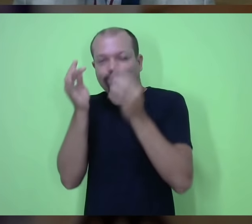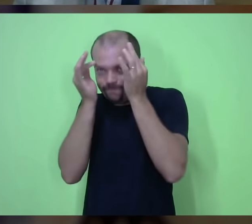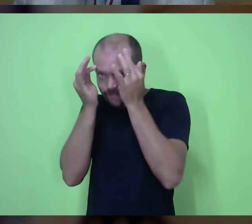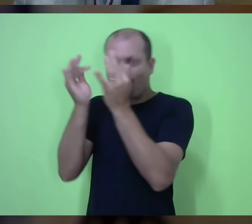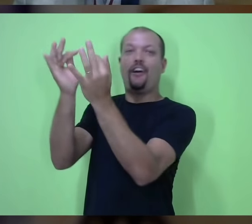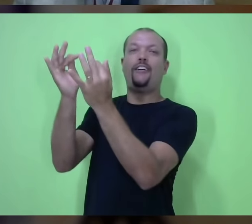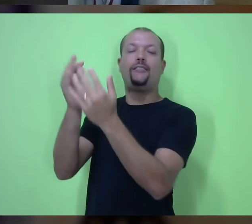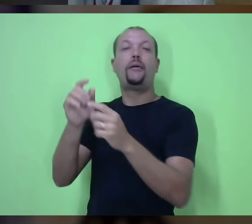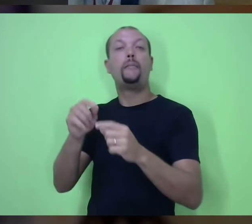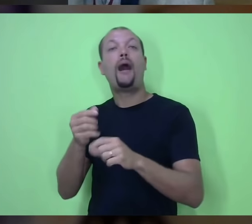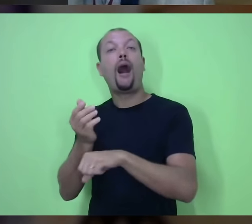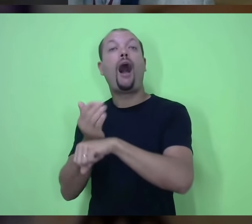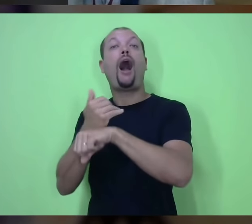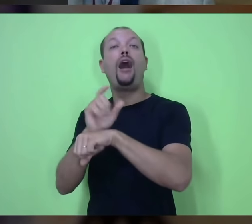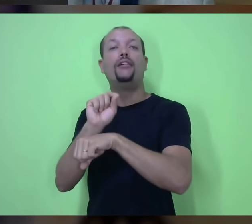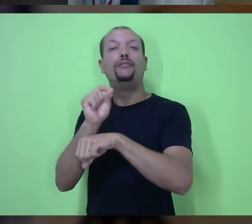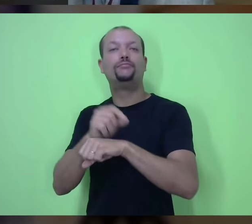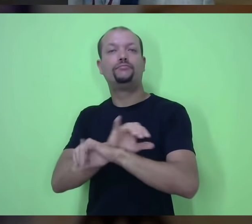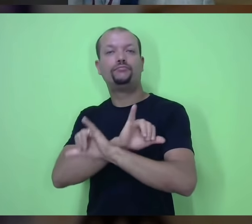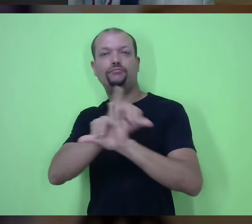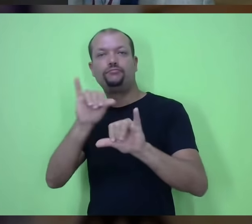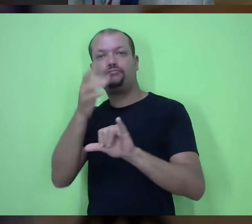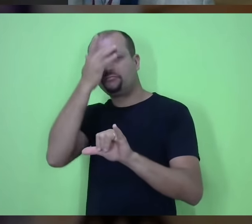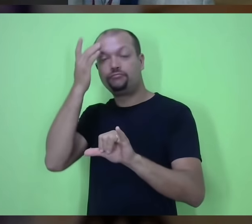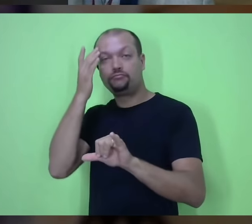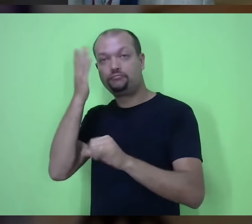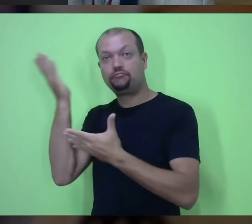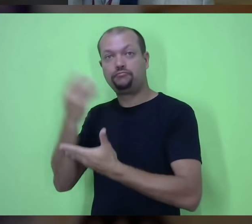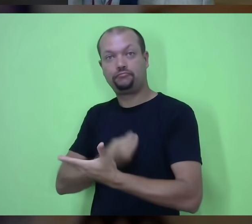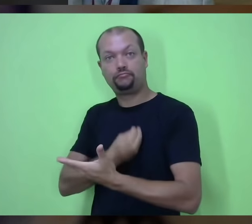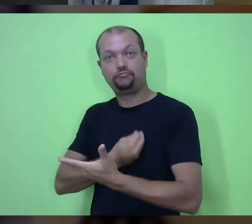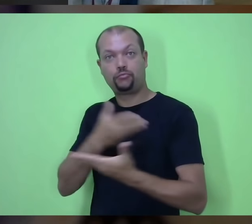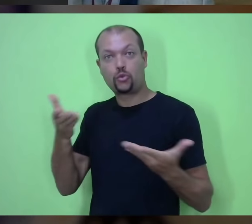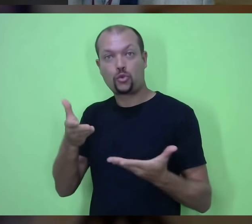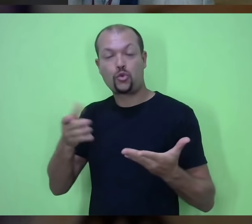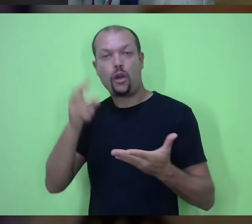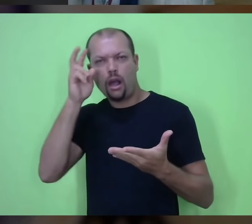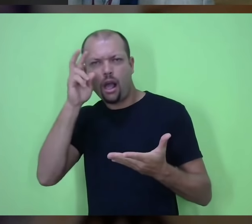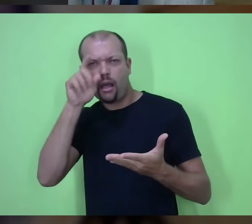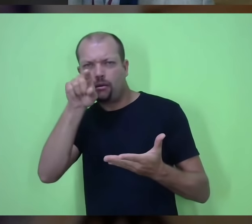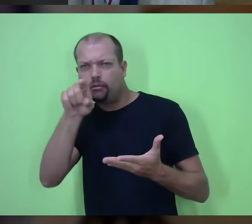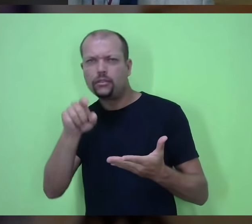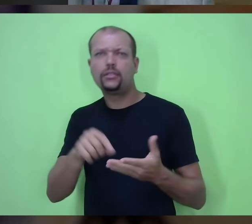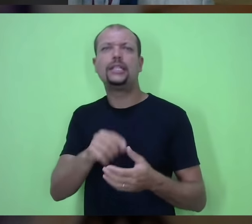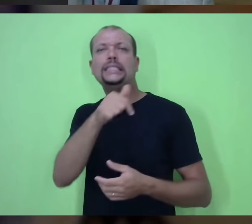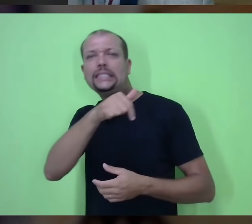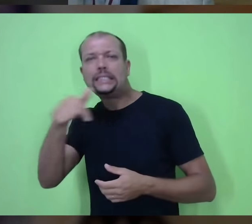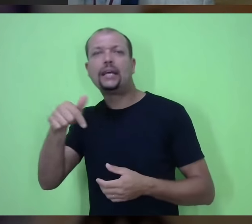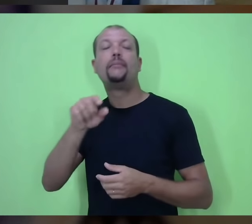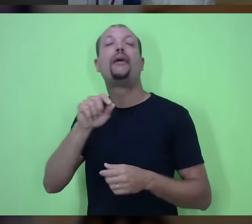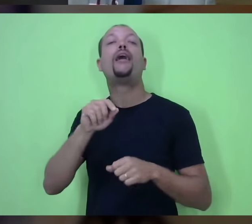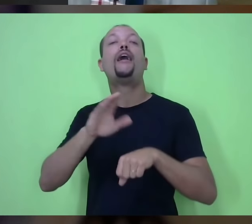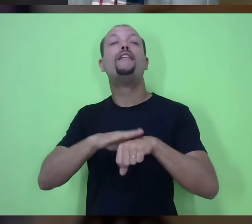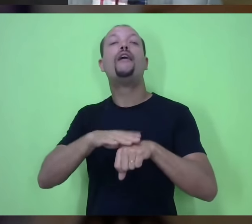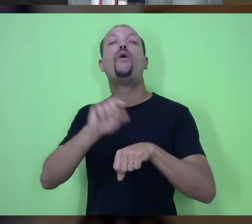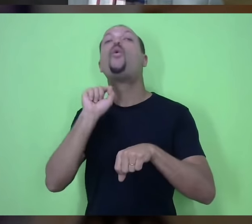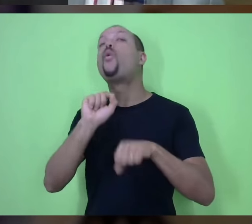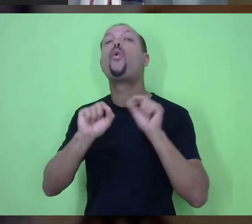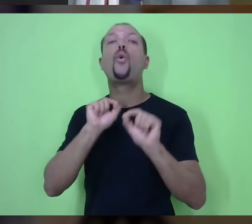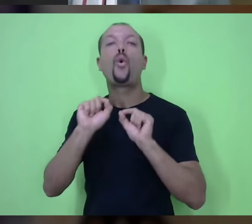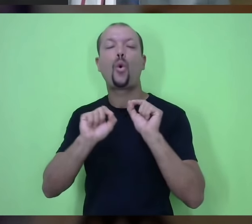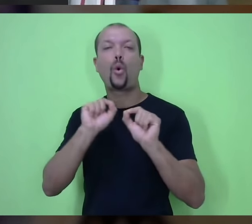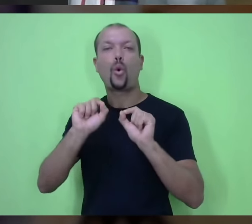Mas antes de entrarmos na temática, de apresentar os nossos convidados, eu queria lembrar você que estamos a cada semana fazendo